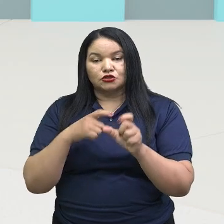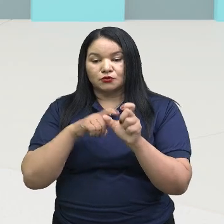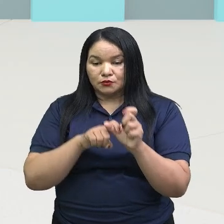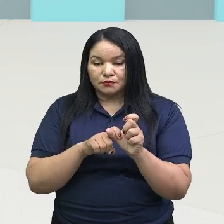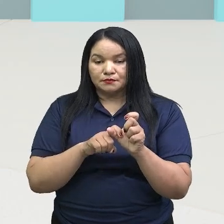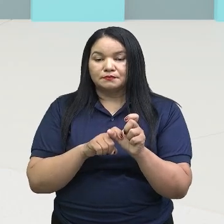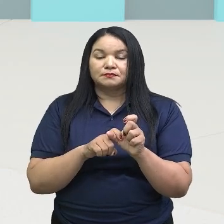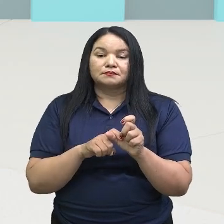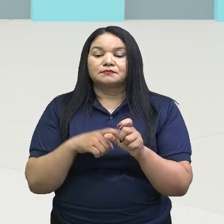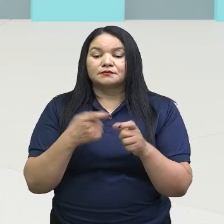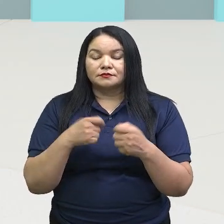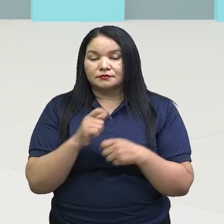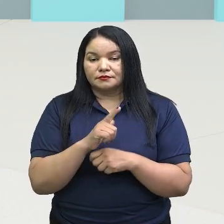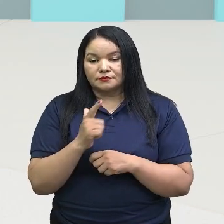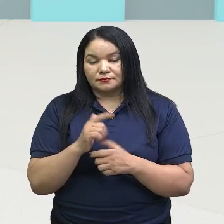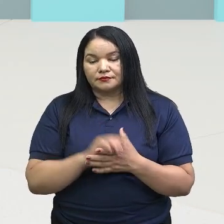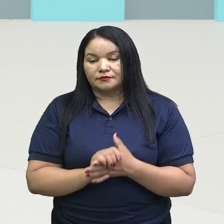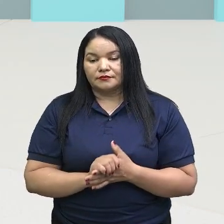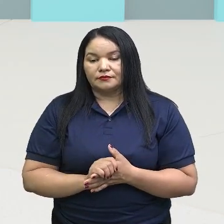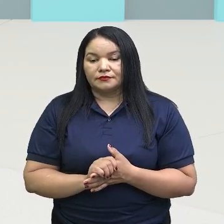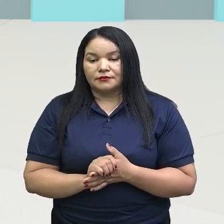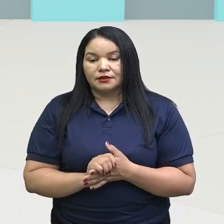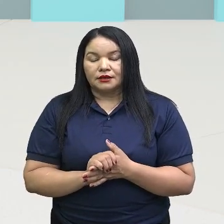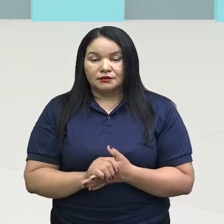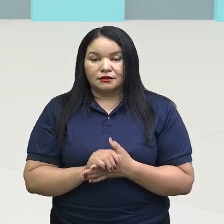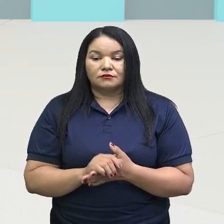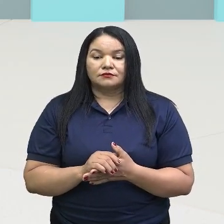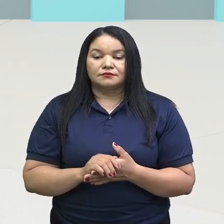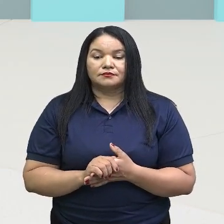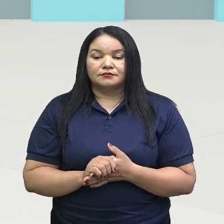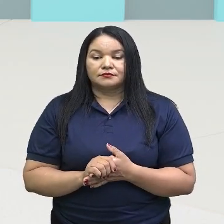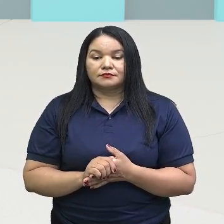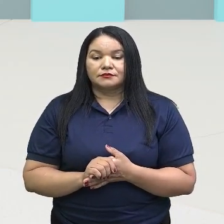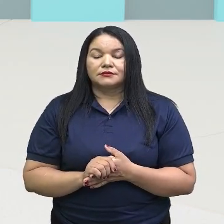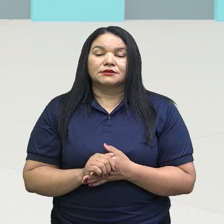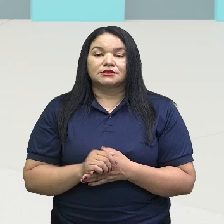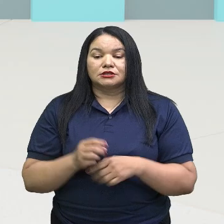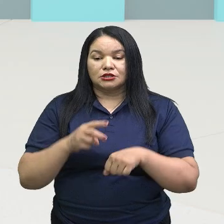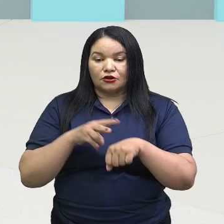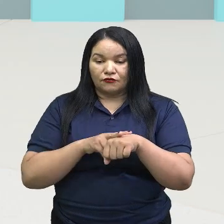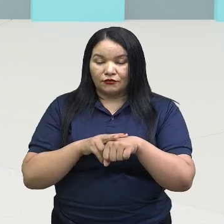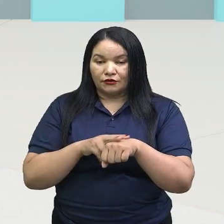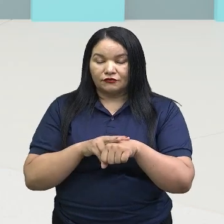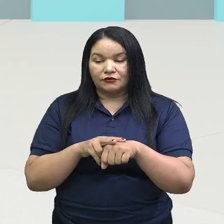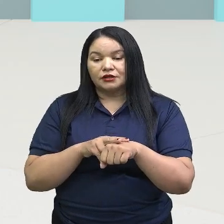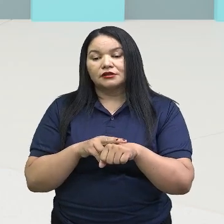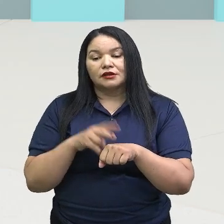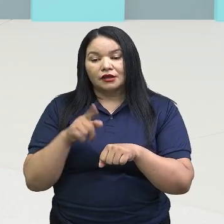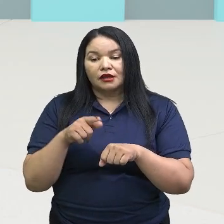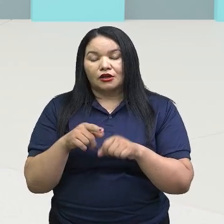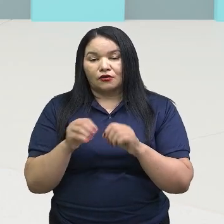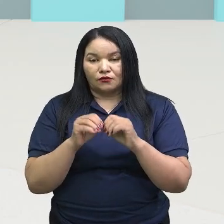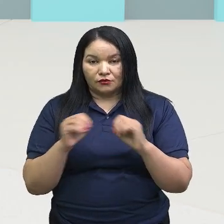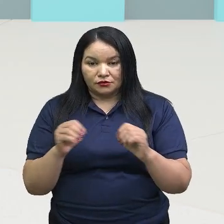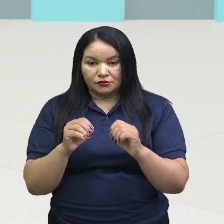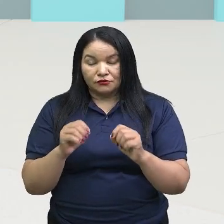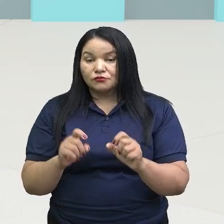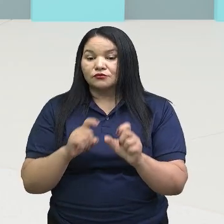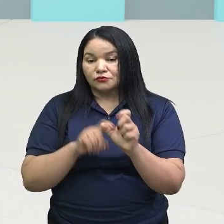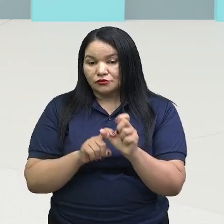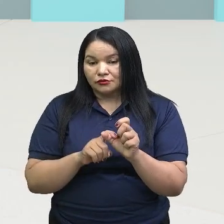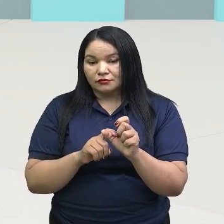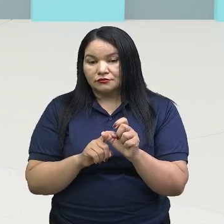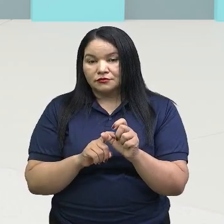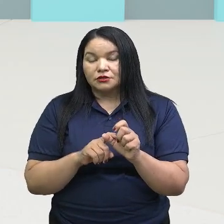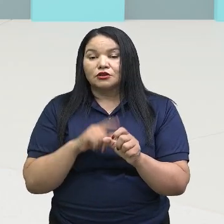outra estrutura para sobreviver. No caso, aqui está em verde, nós chamamos de oração subordinada. E aqui